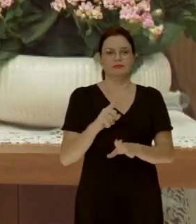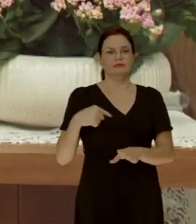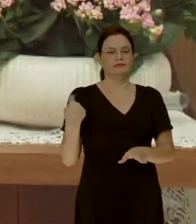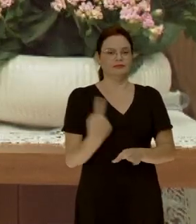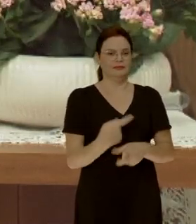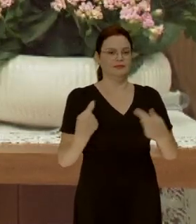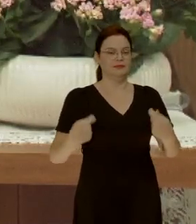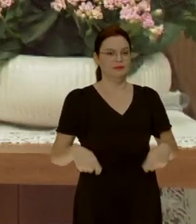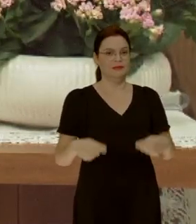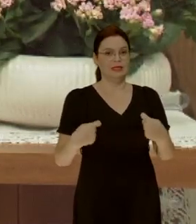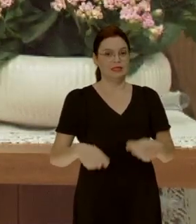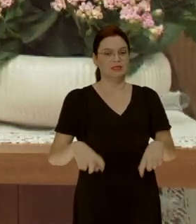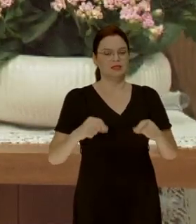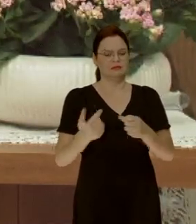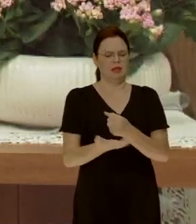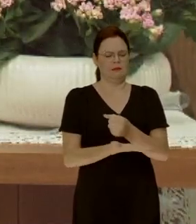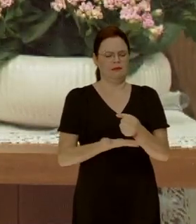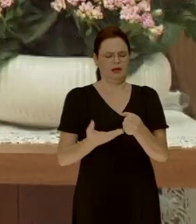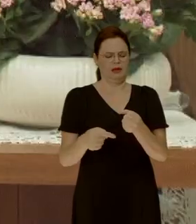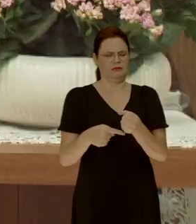precisamos da base.